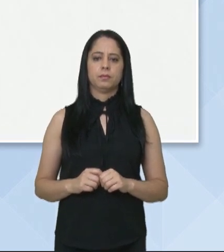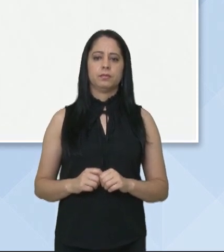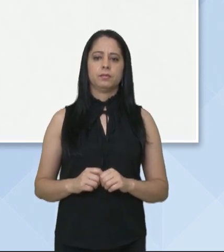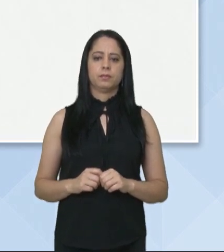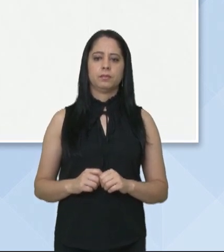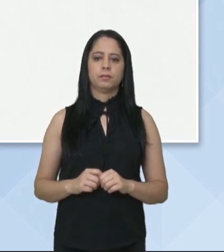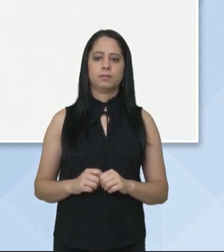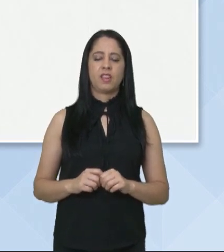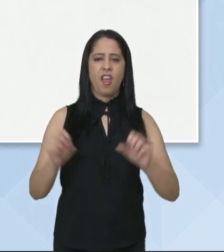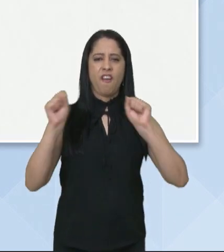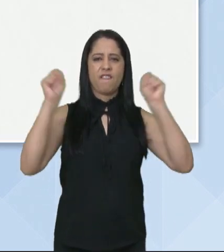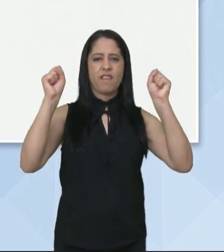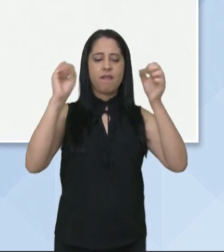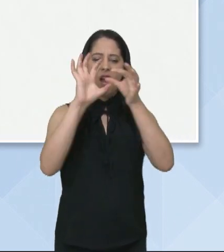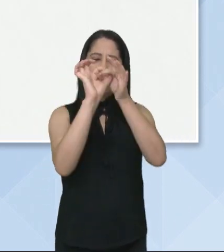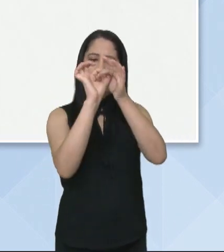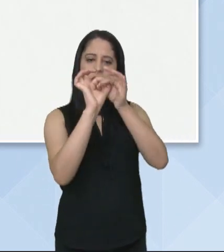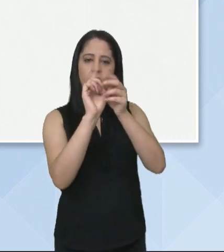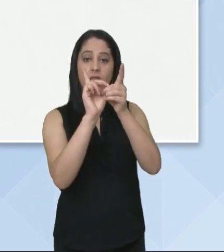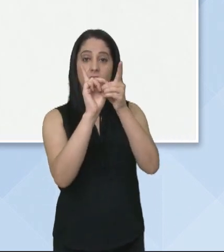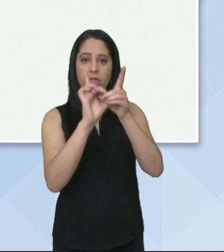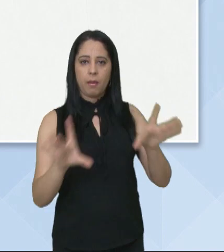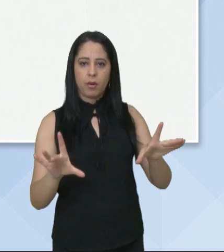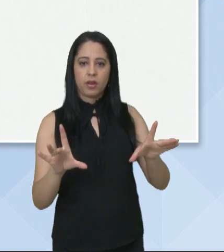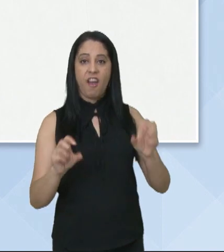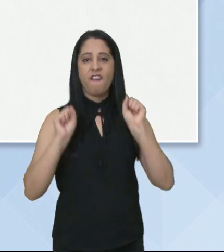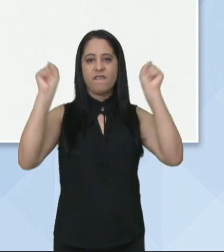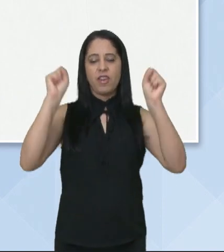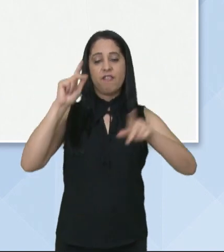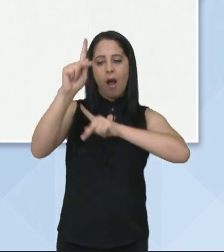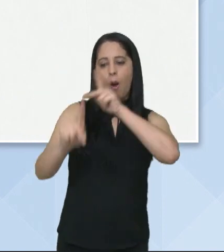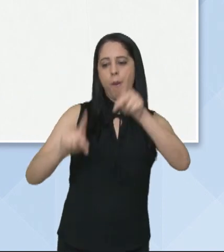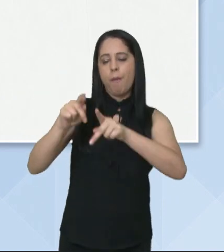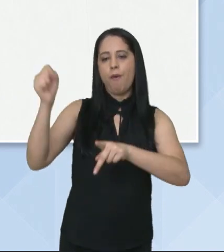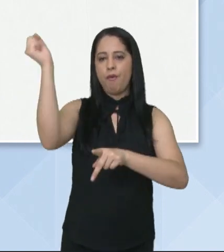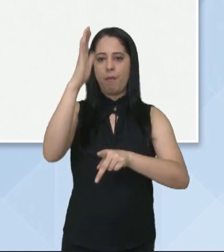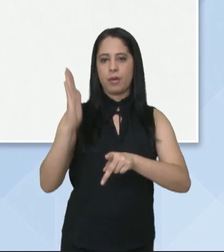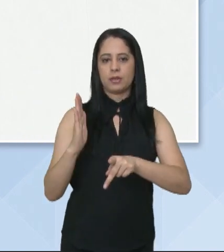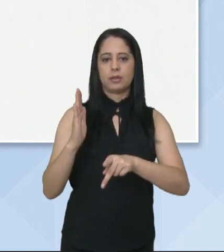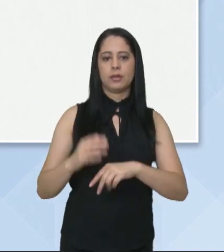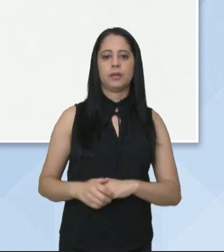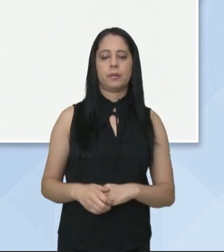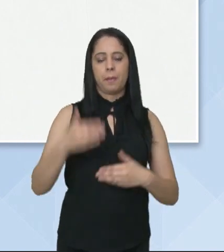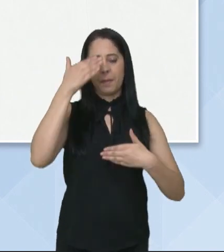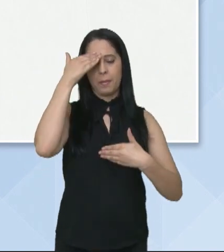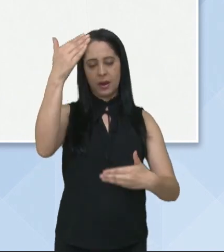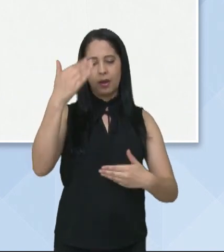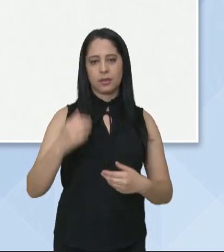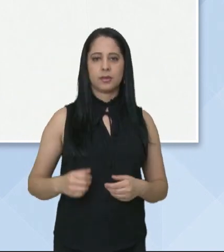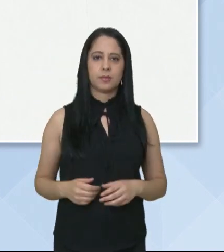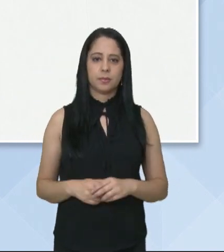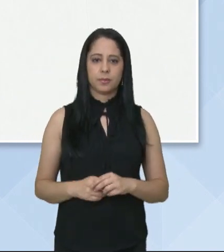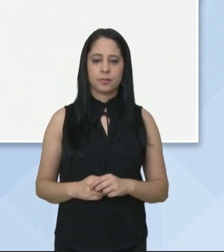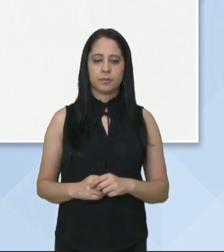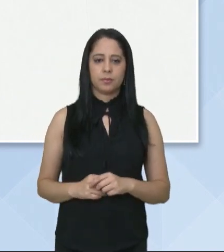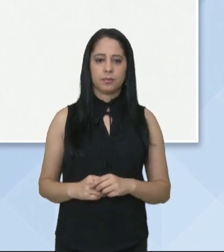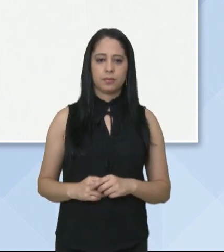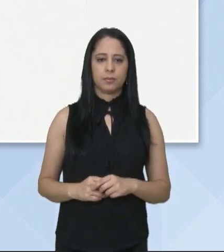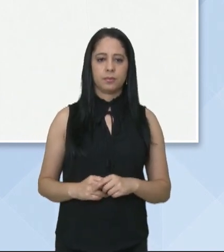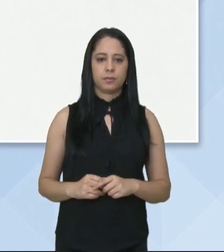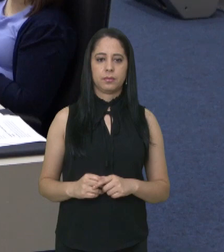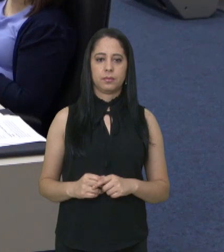Próximo. Viva a democracia, viva o povo brasileiro. Obrigada.